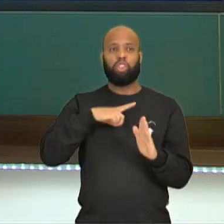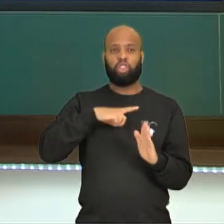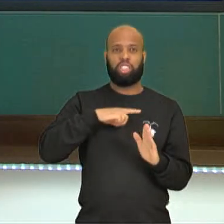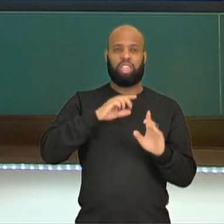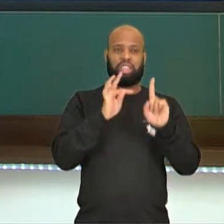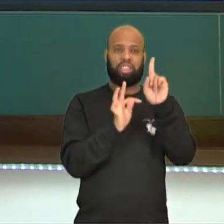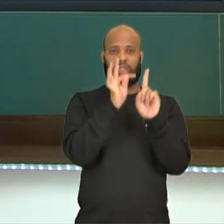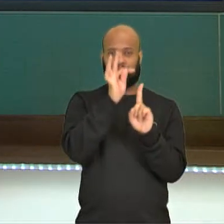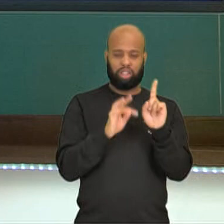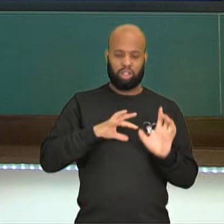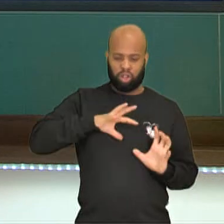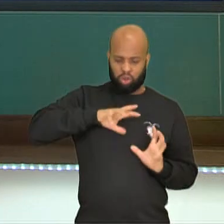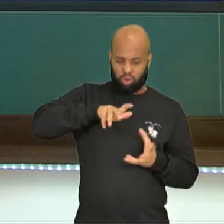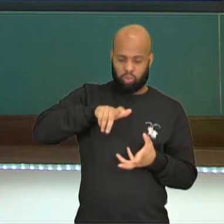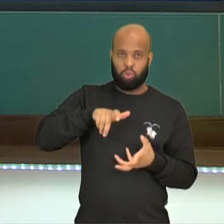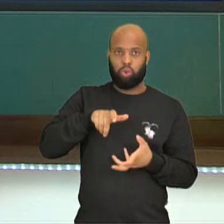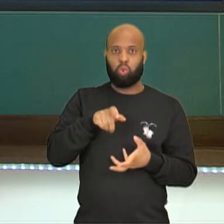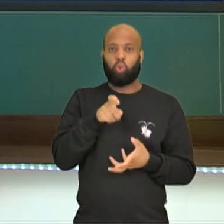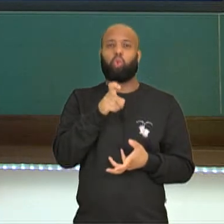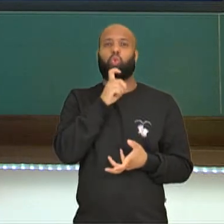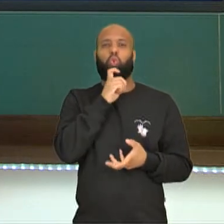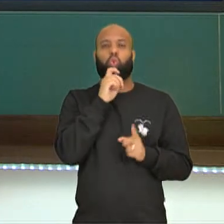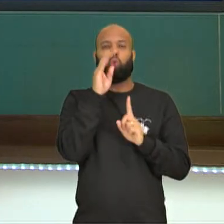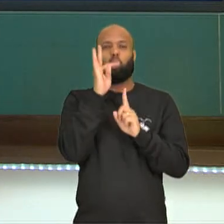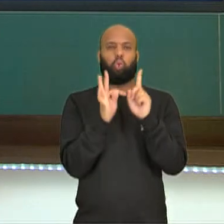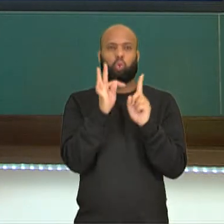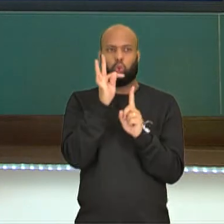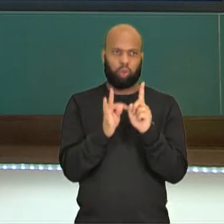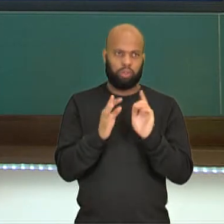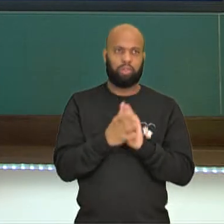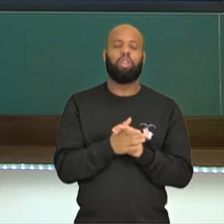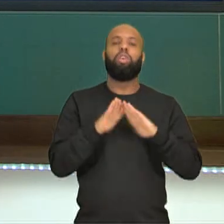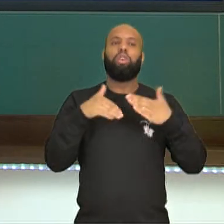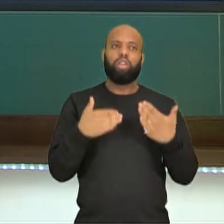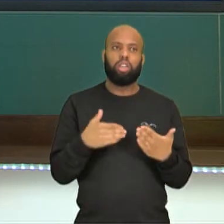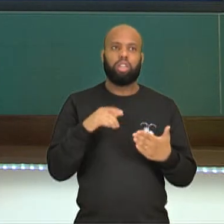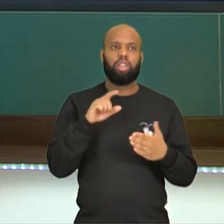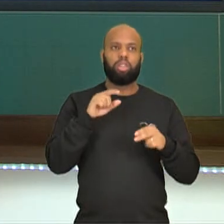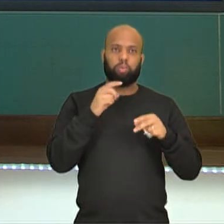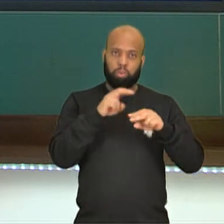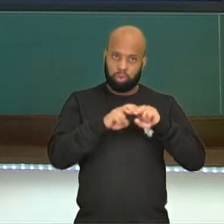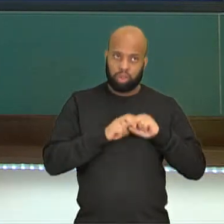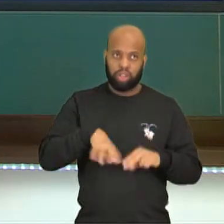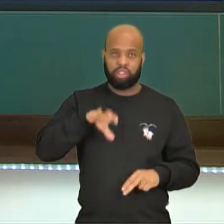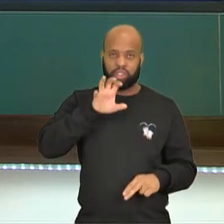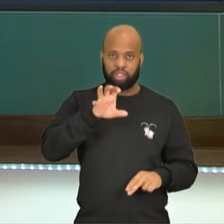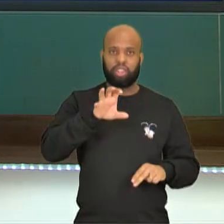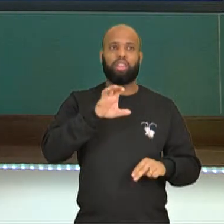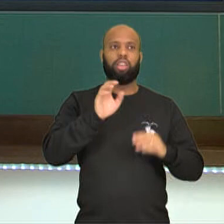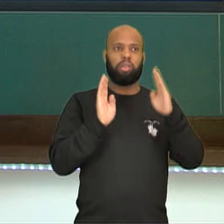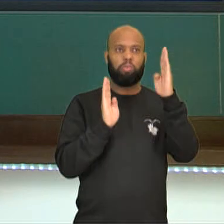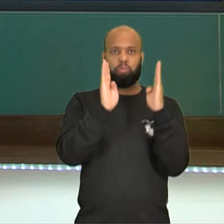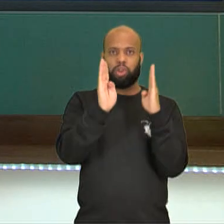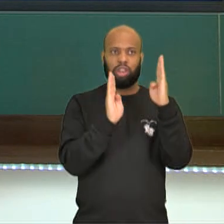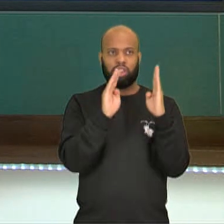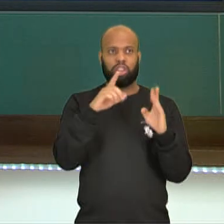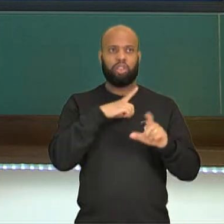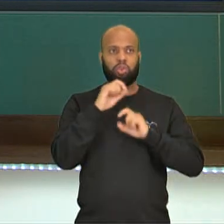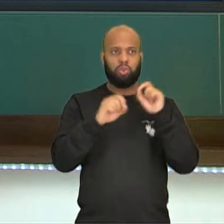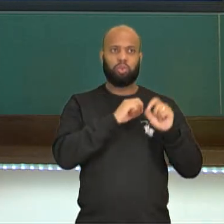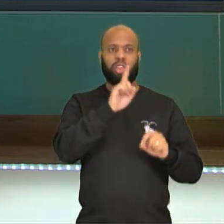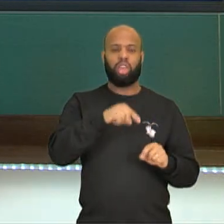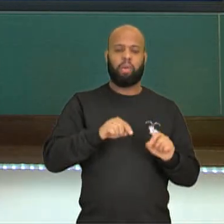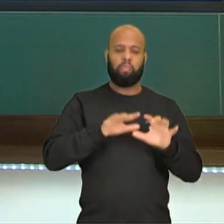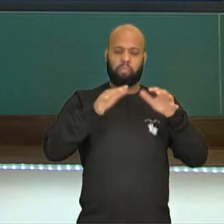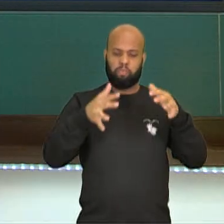a temperatura no mundo estava mais abaixo, então determinado período esse mar congelava